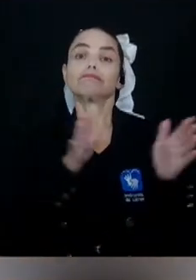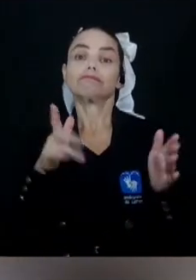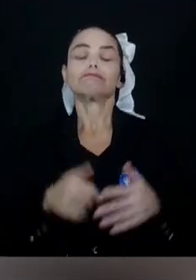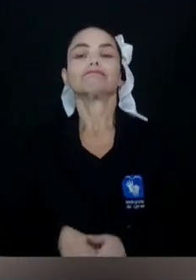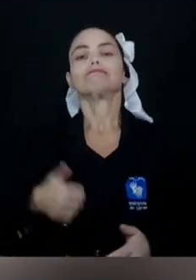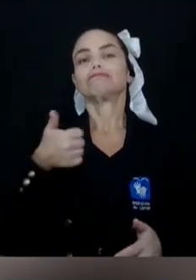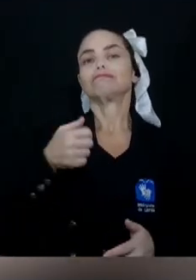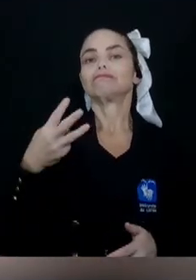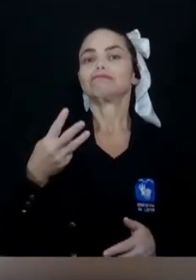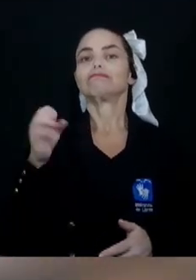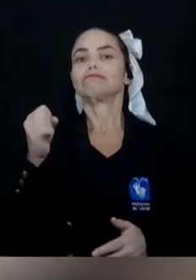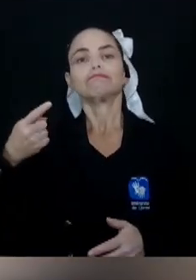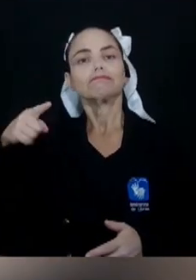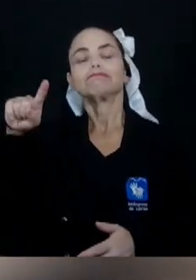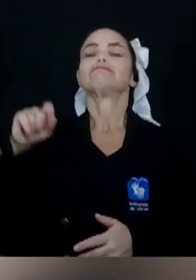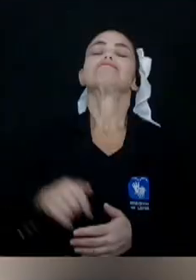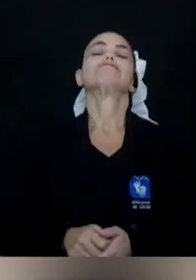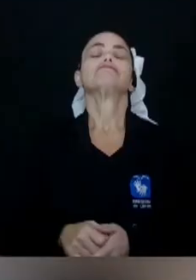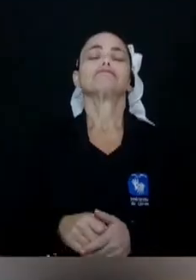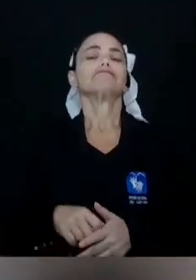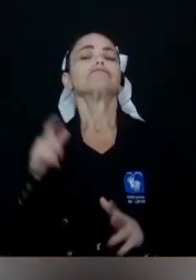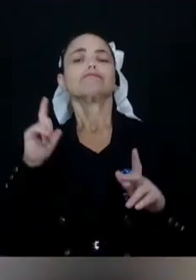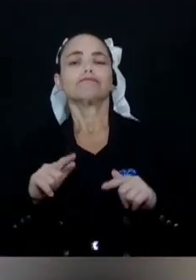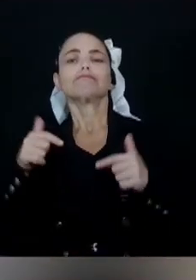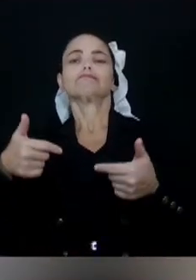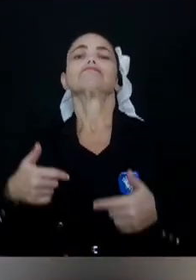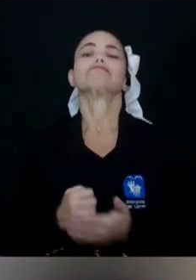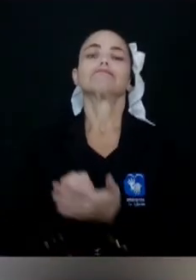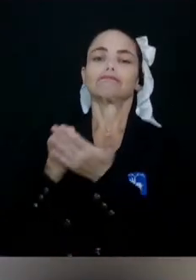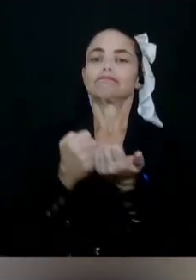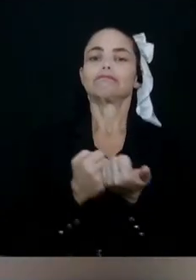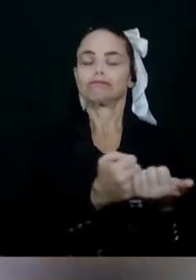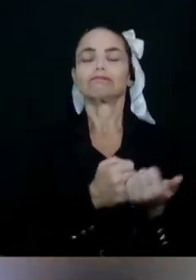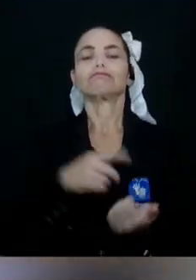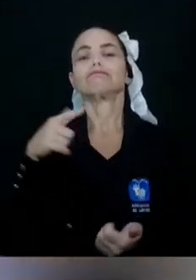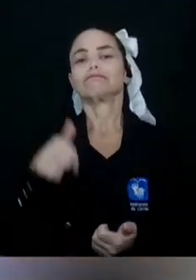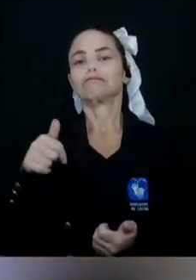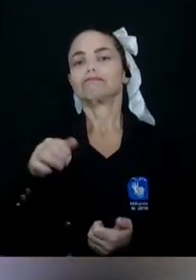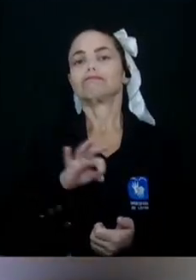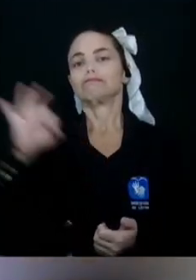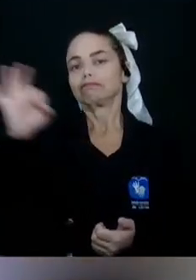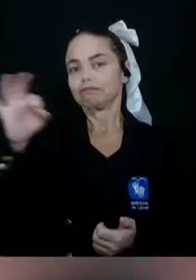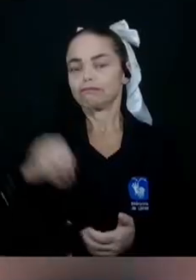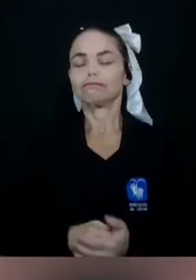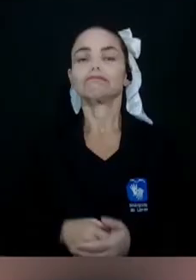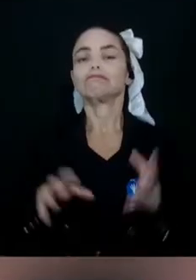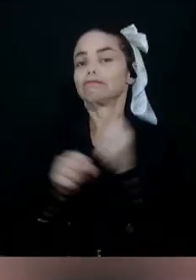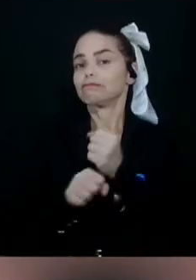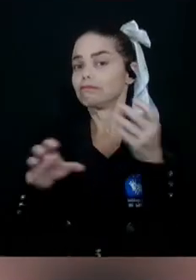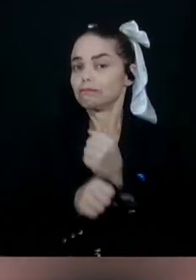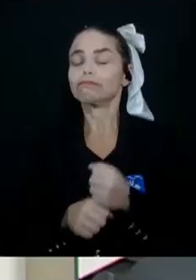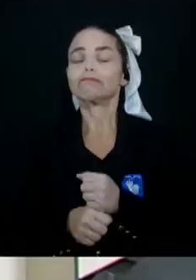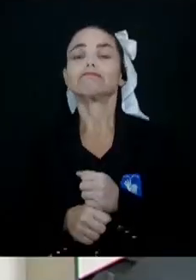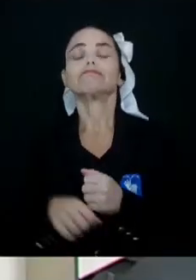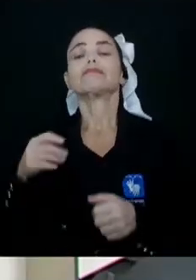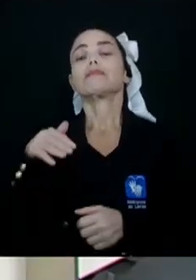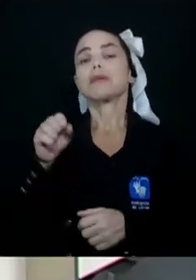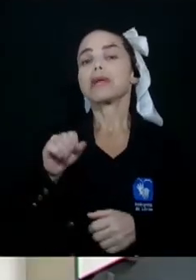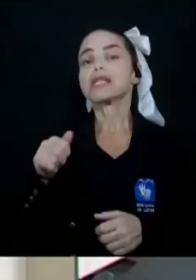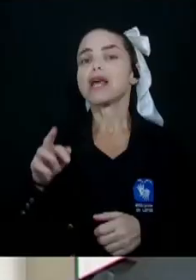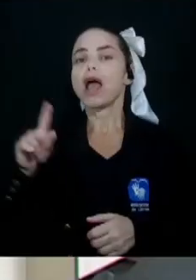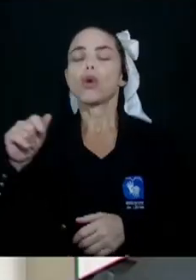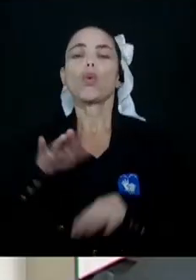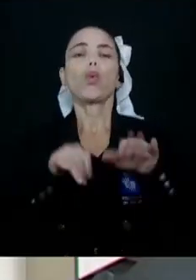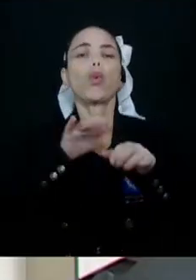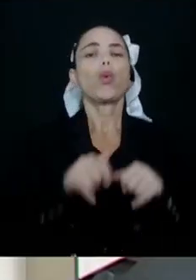mil desempenharam a função, cerca de 77% do total de mesários paulistas convocados. O mesário,